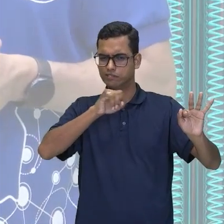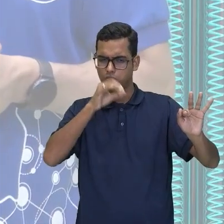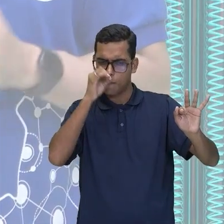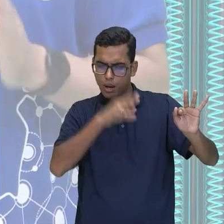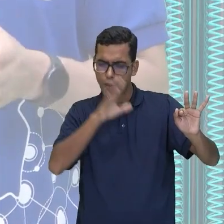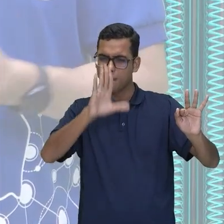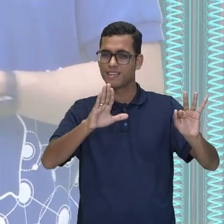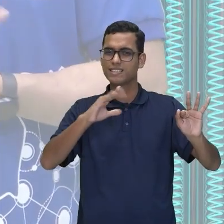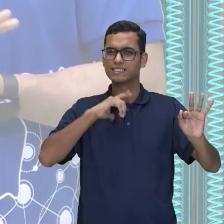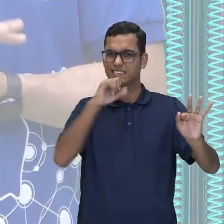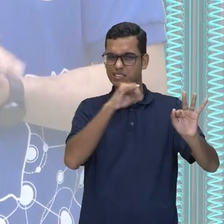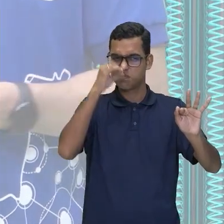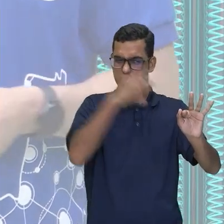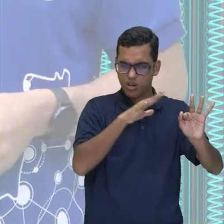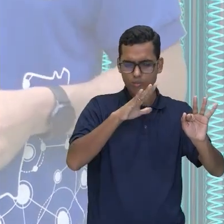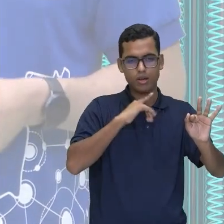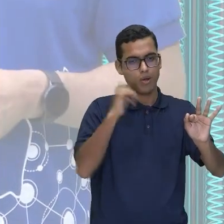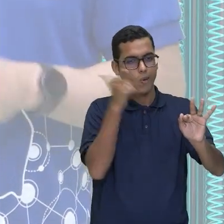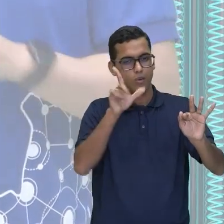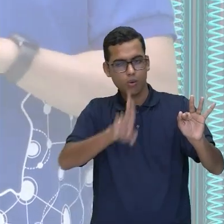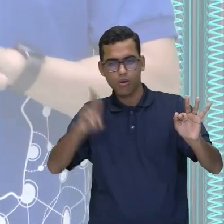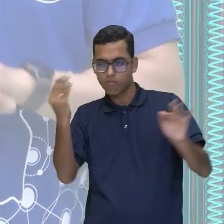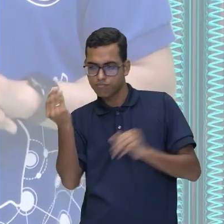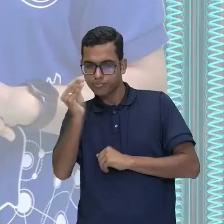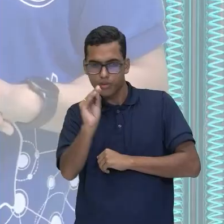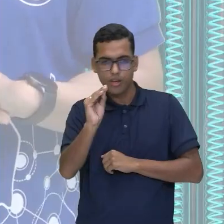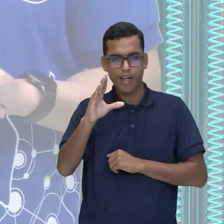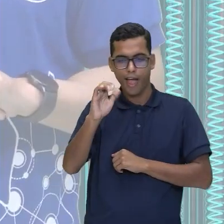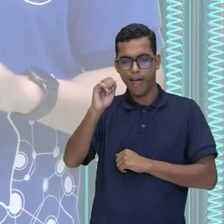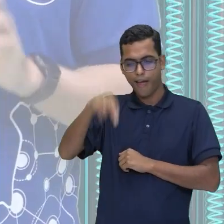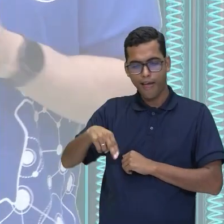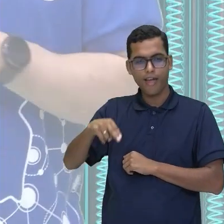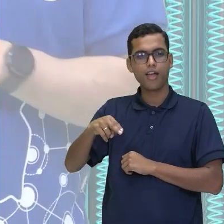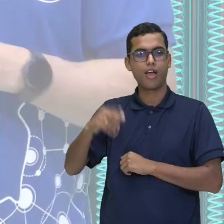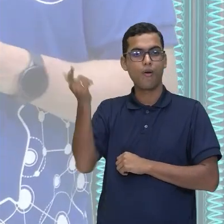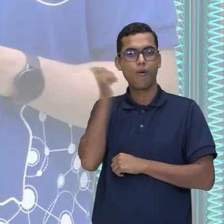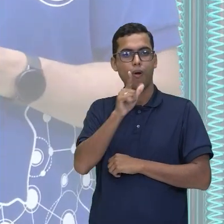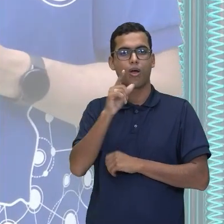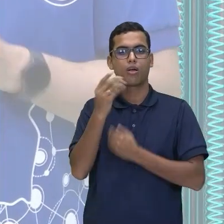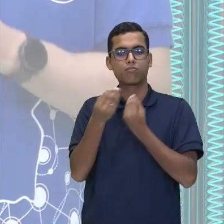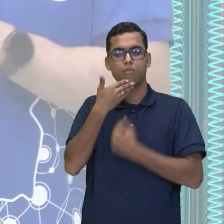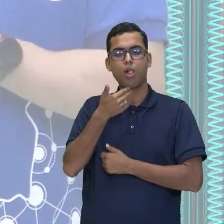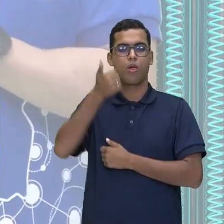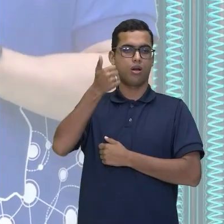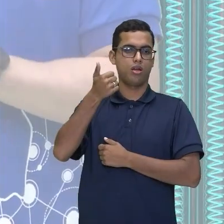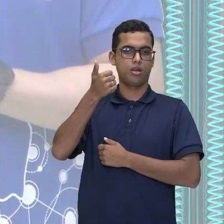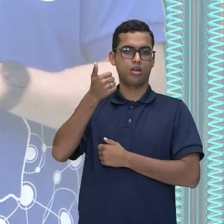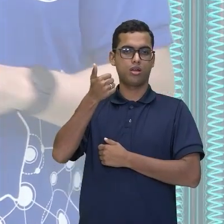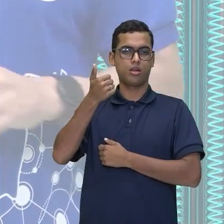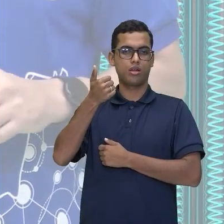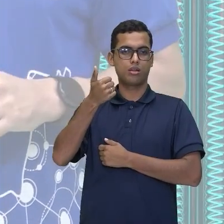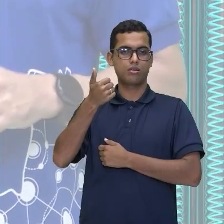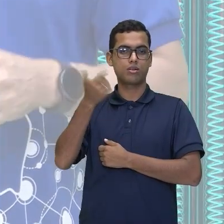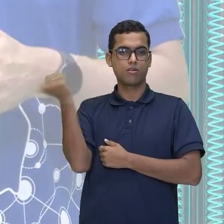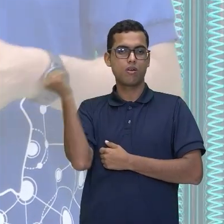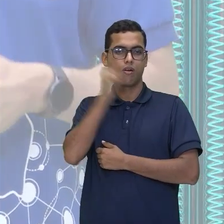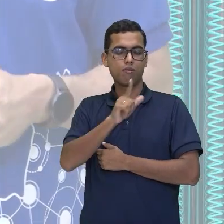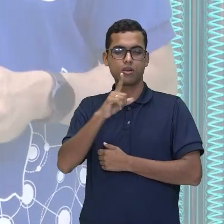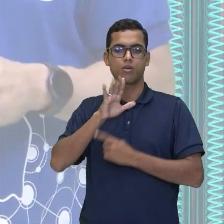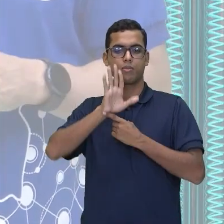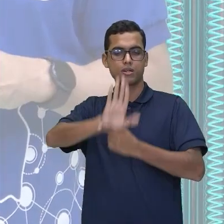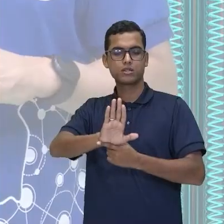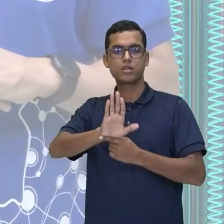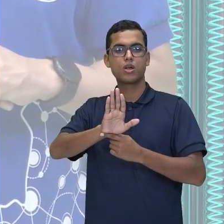sua fala um pouco mais polida, mais educada. Então, can you open the window, please? Posso abrir a janela? Pode abrir a janela, por favor? Outro